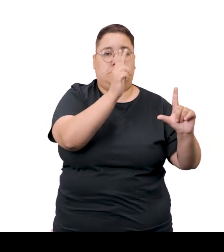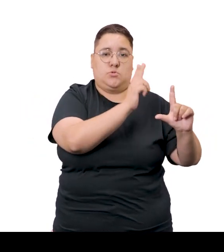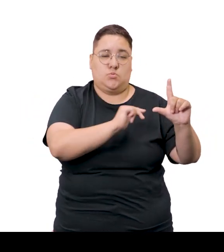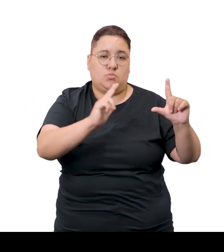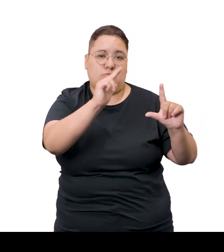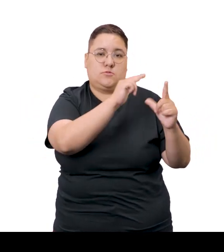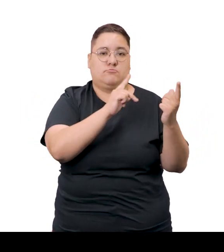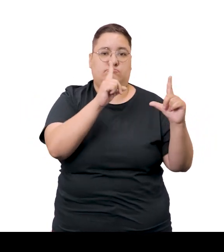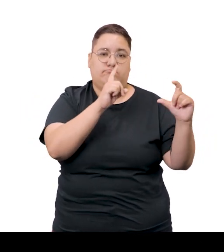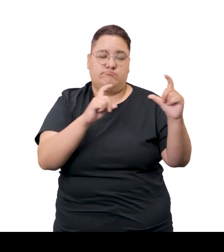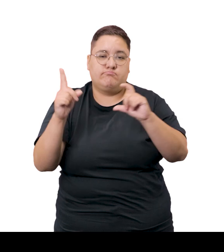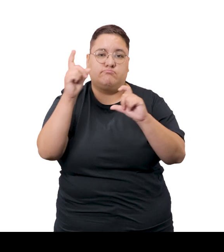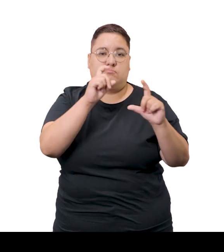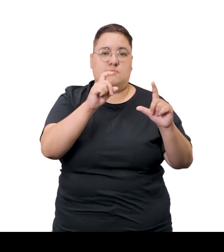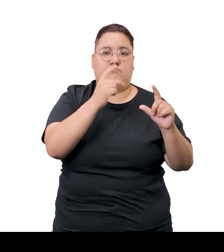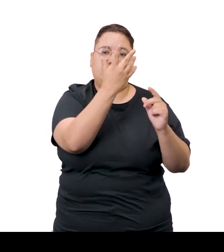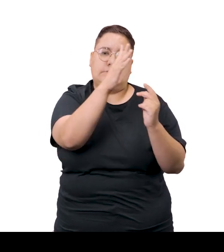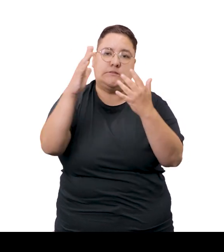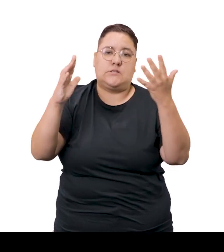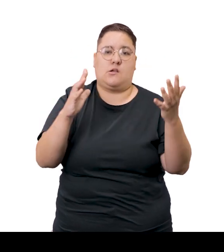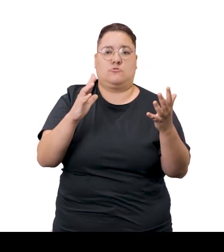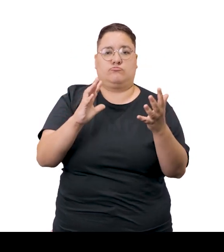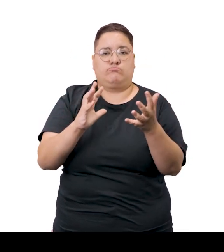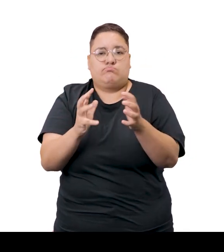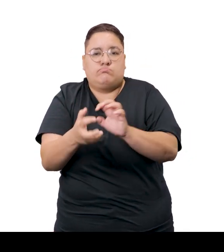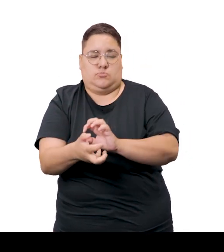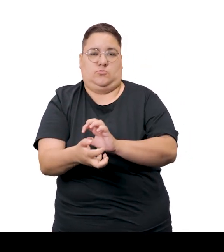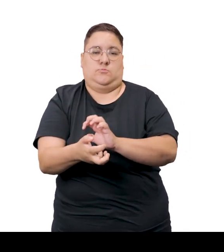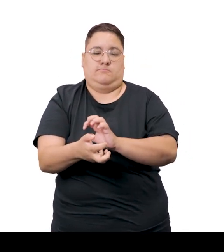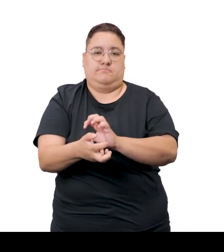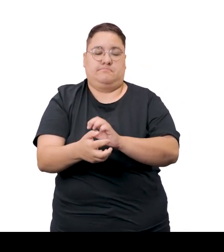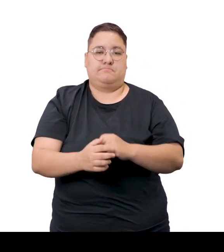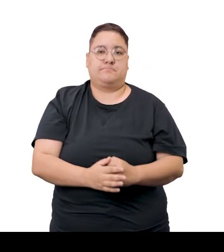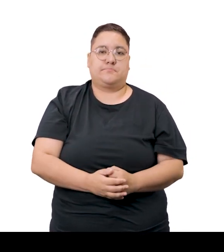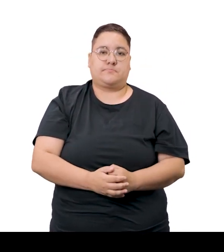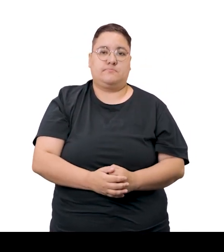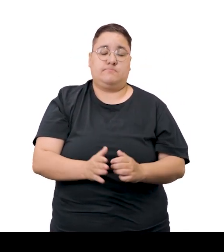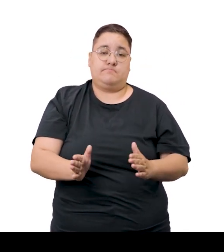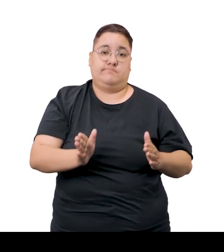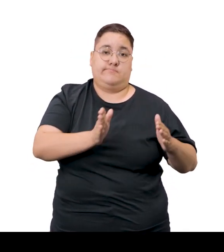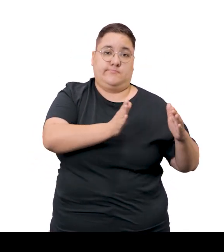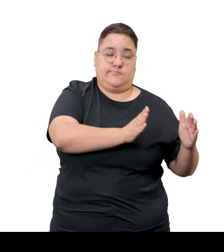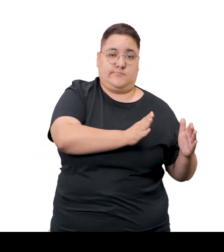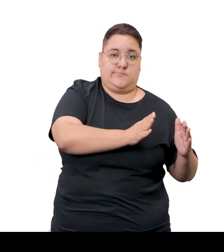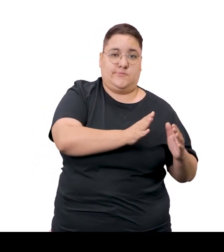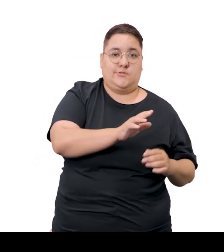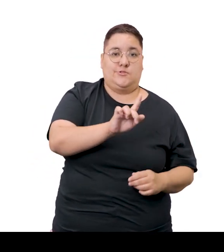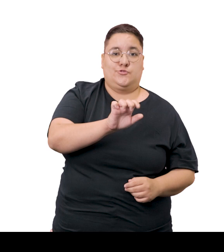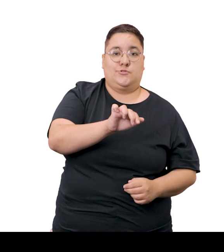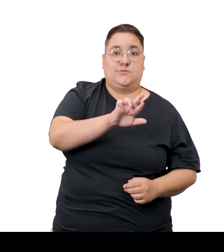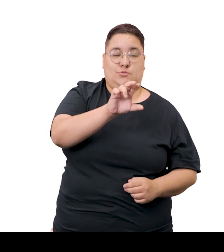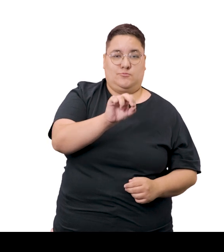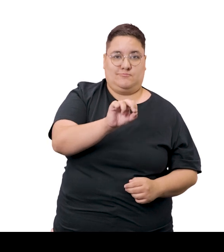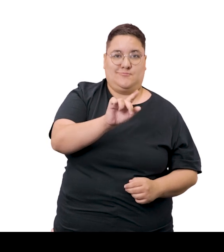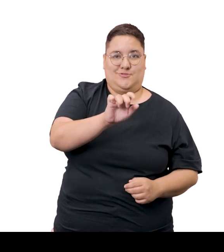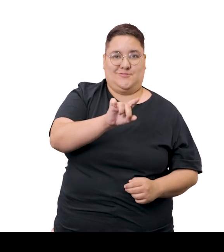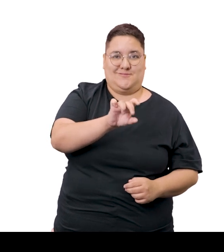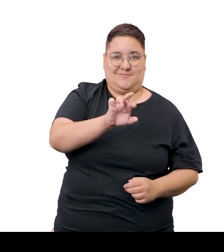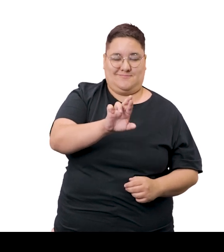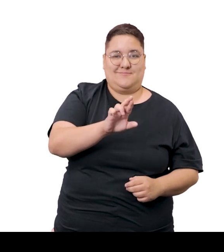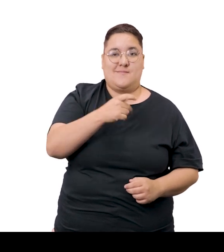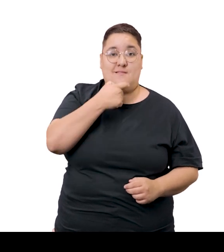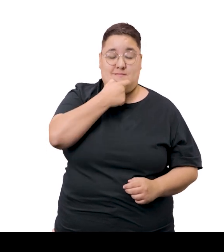natureza morta. Por outro lado, o gênero, gender em inglês, é também a